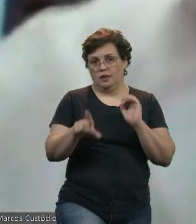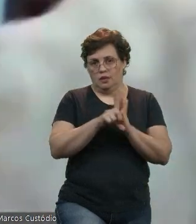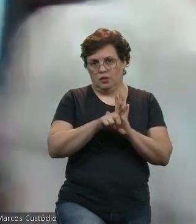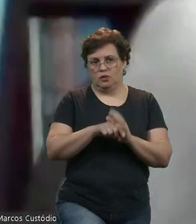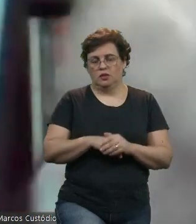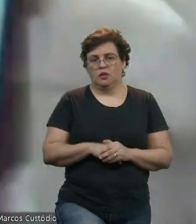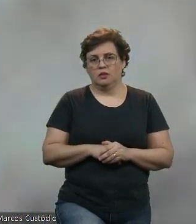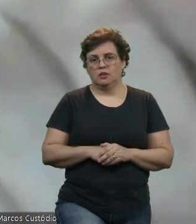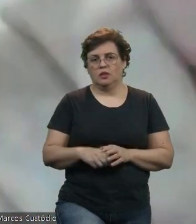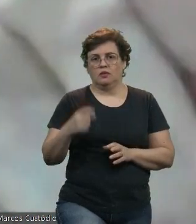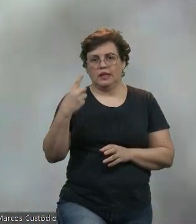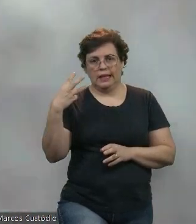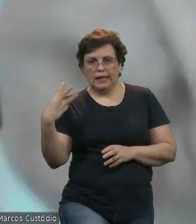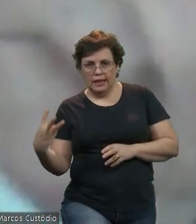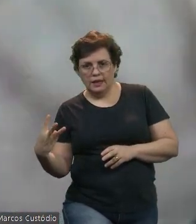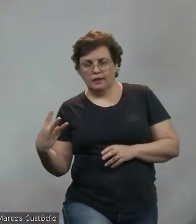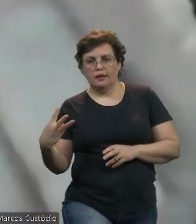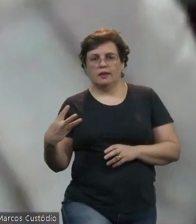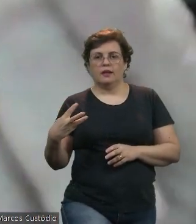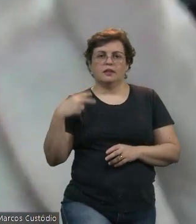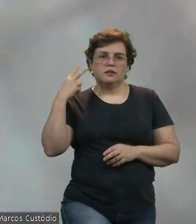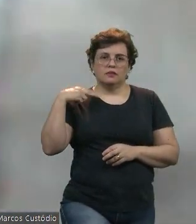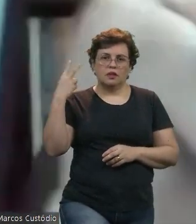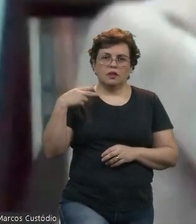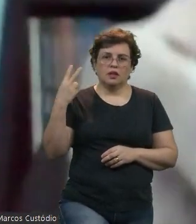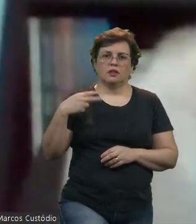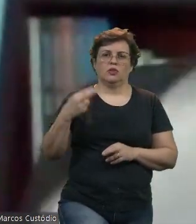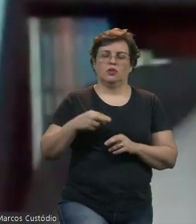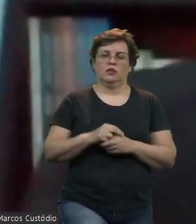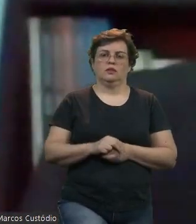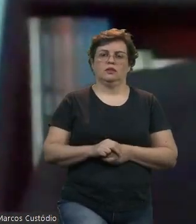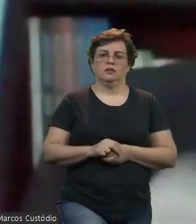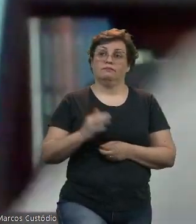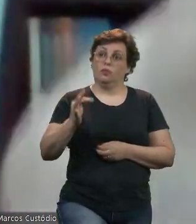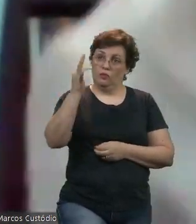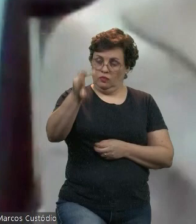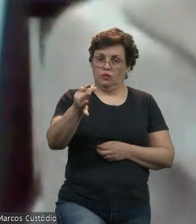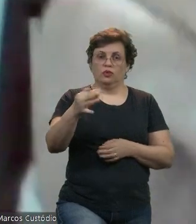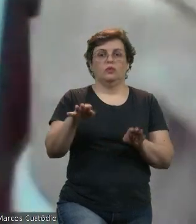próximo pleito não será 21, como estava definido pela lei, será 13.